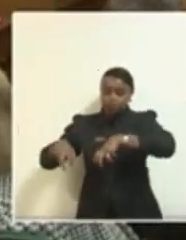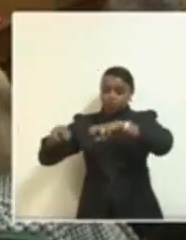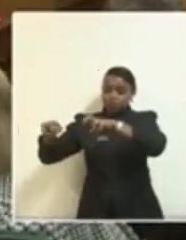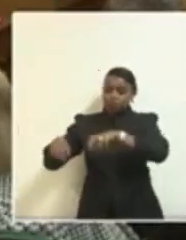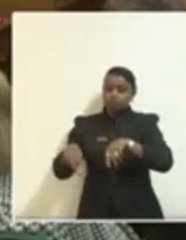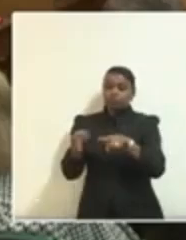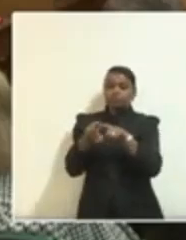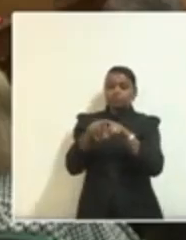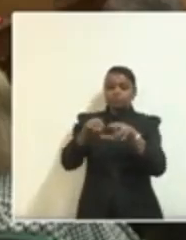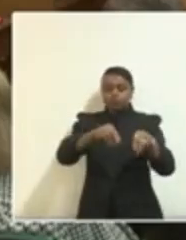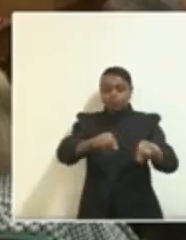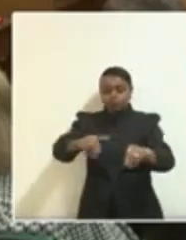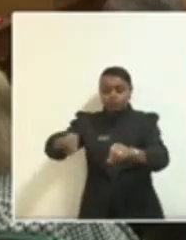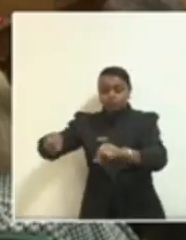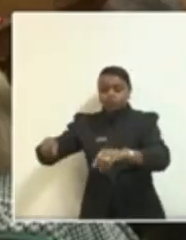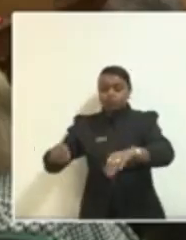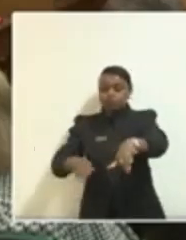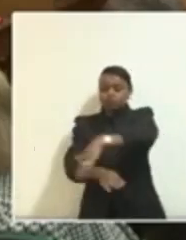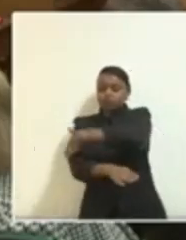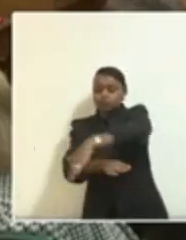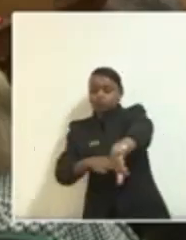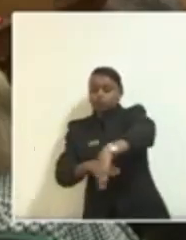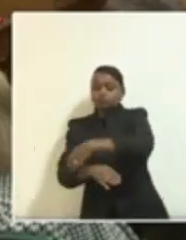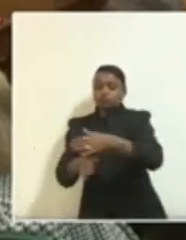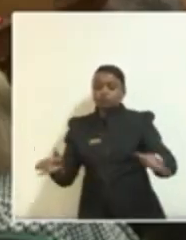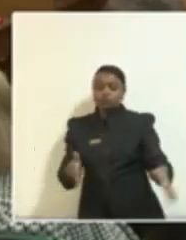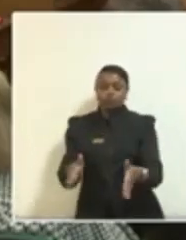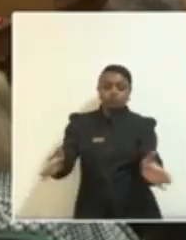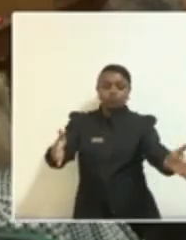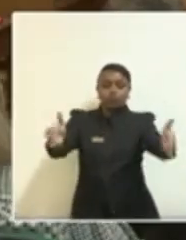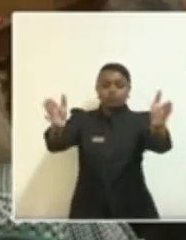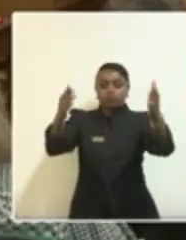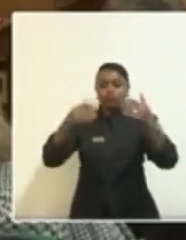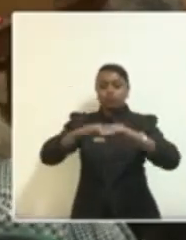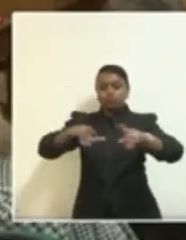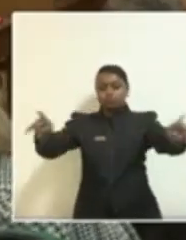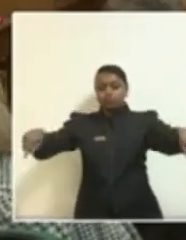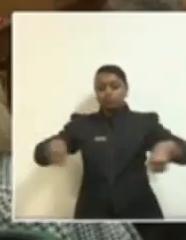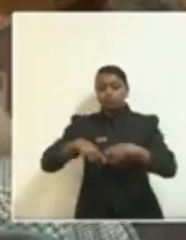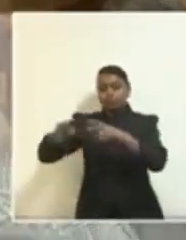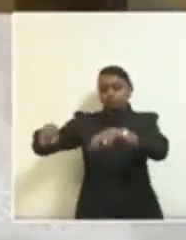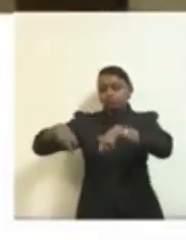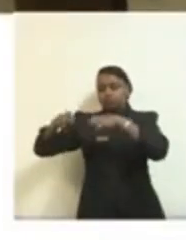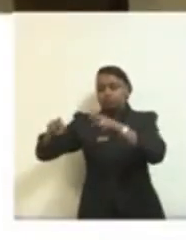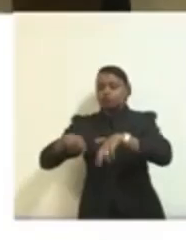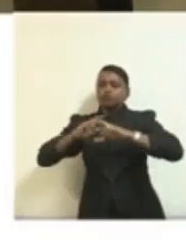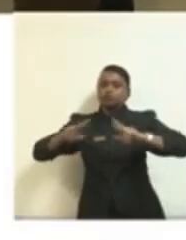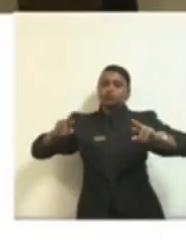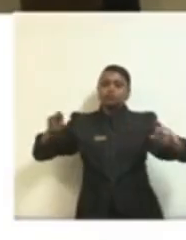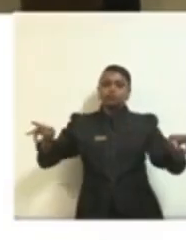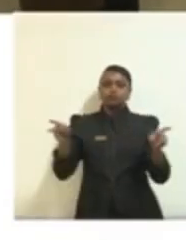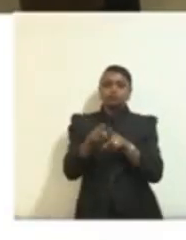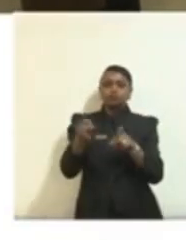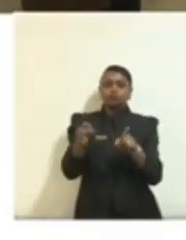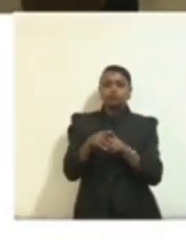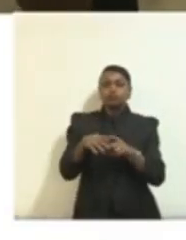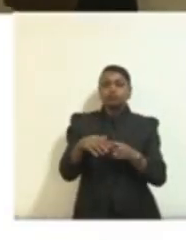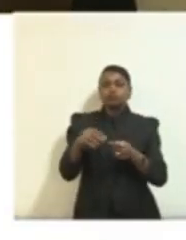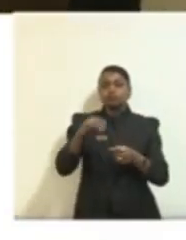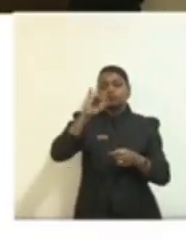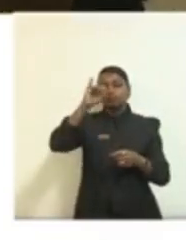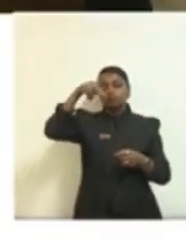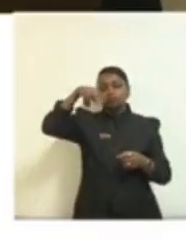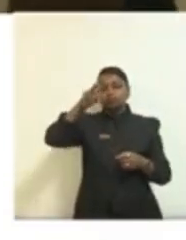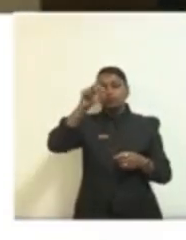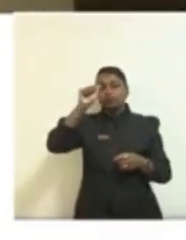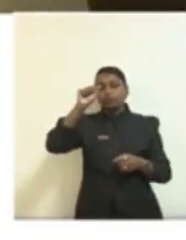a densidade de estradas, o quanto de campo remanescente tinha no entorno, e quanto de invasora tinha na